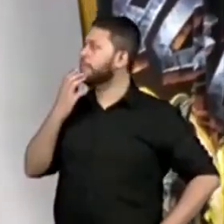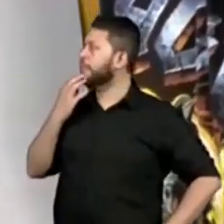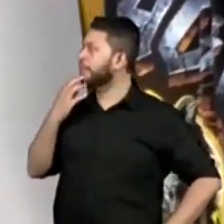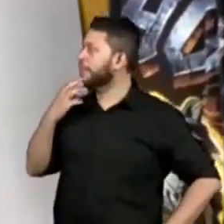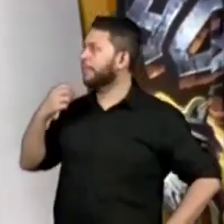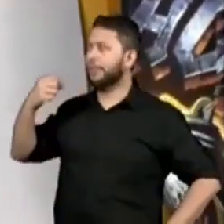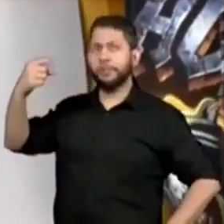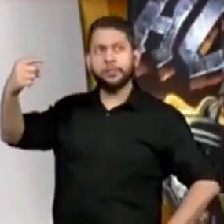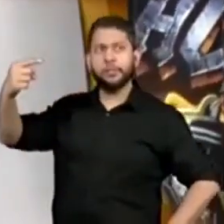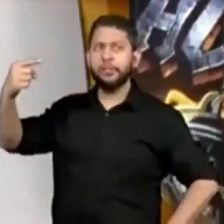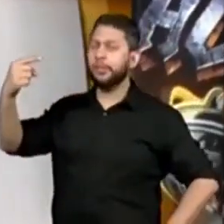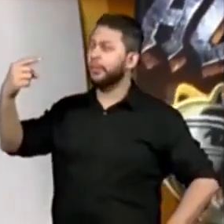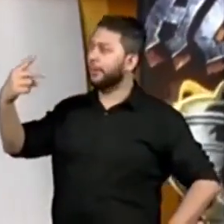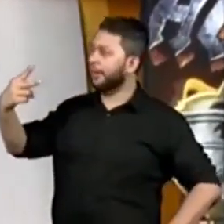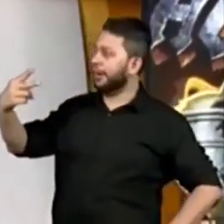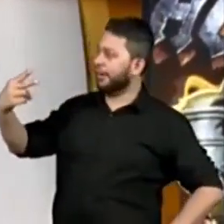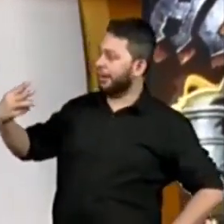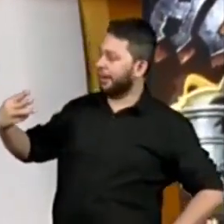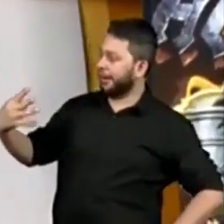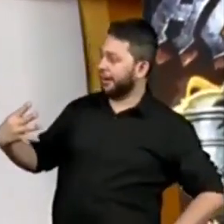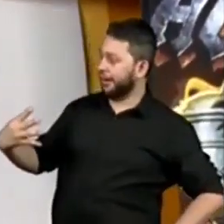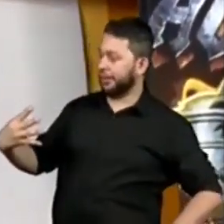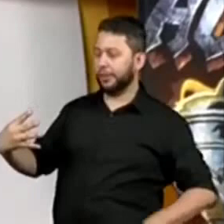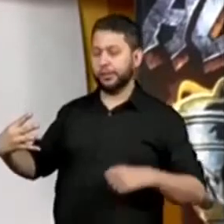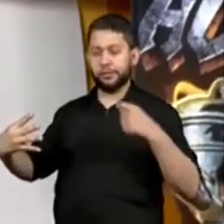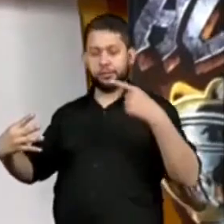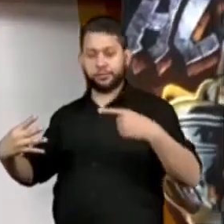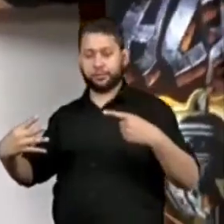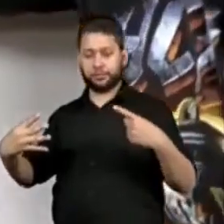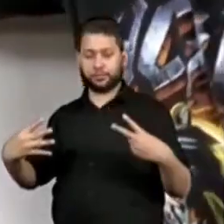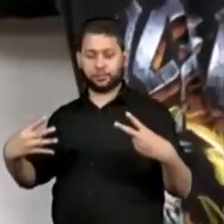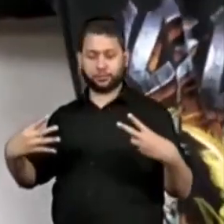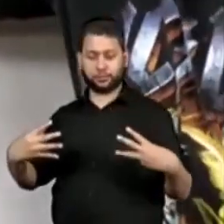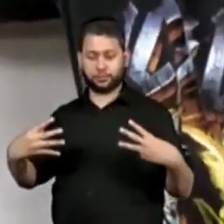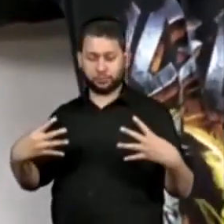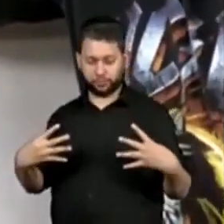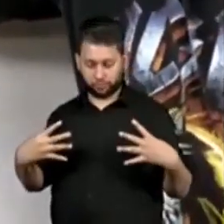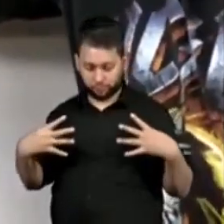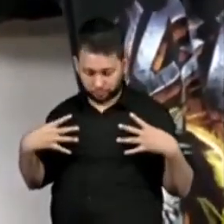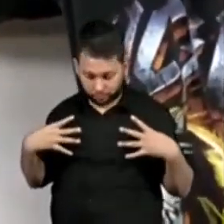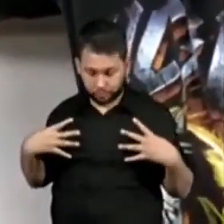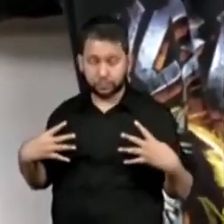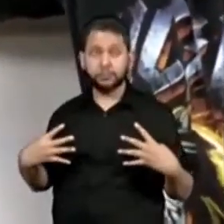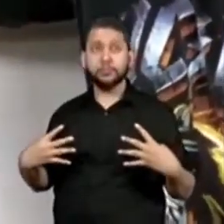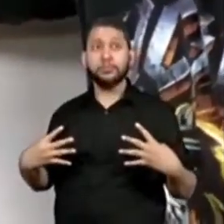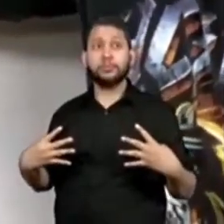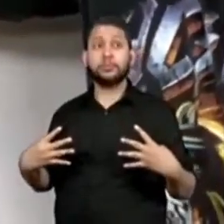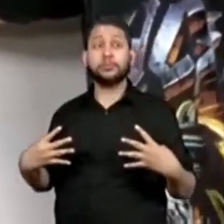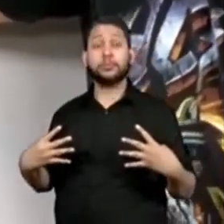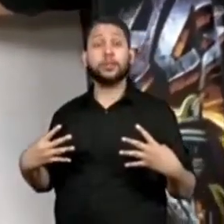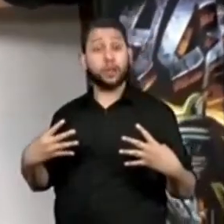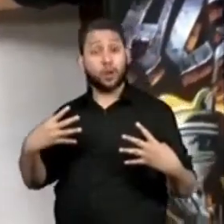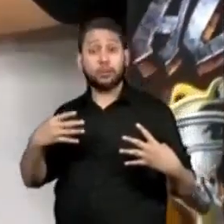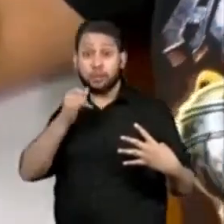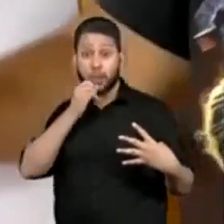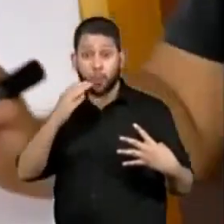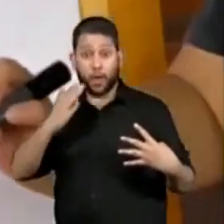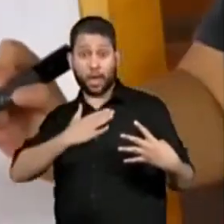vou dividir aqui ó E se eu vou colocar o eu aqui ó